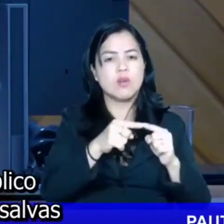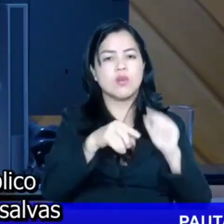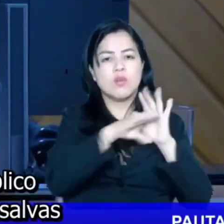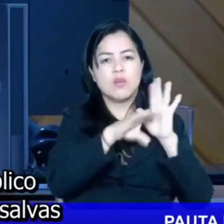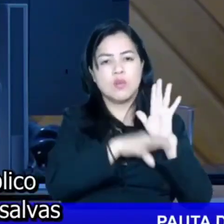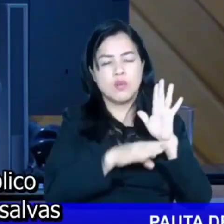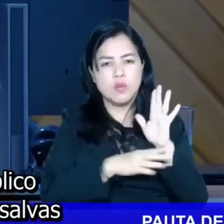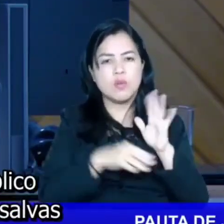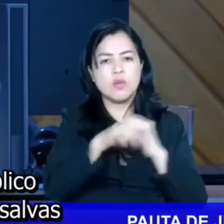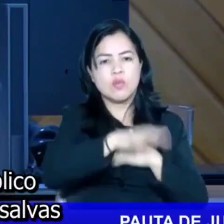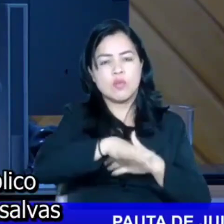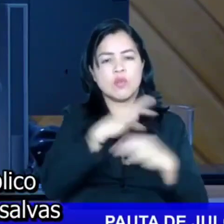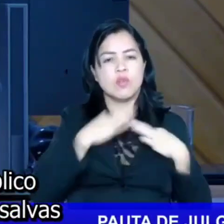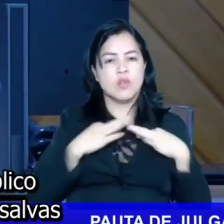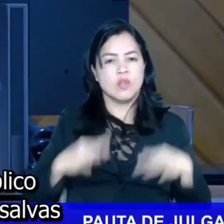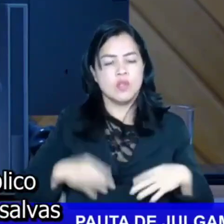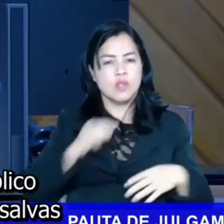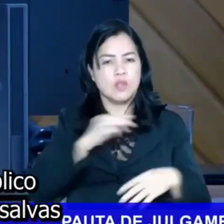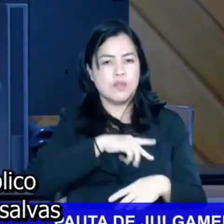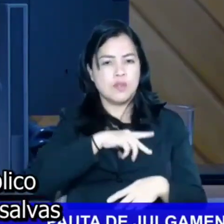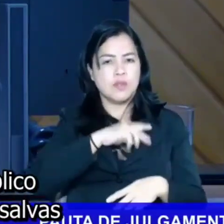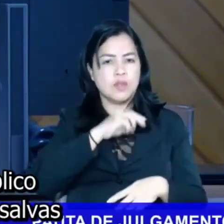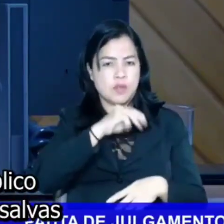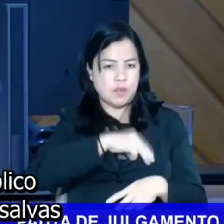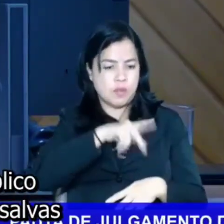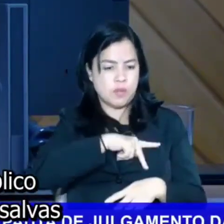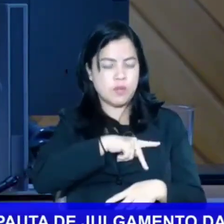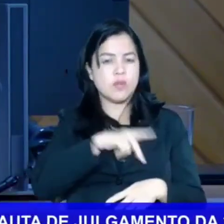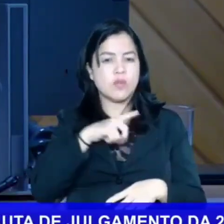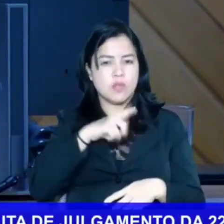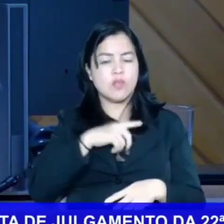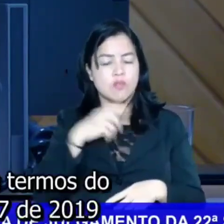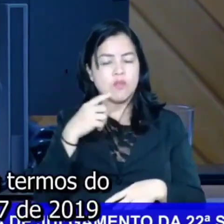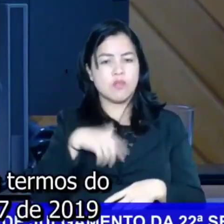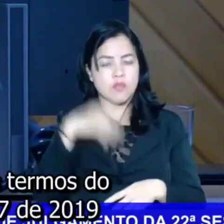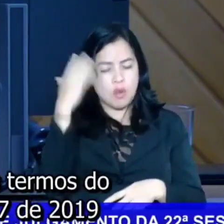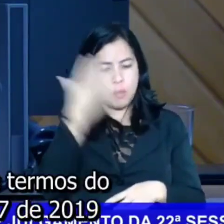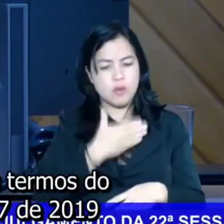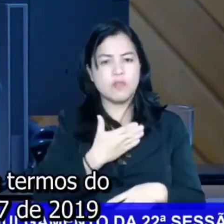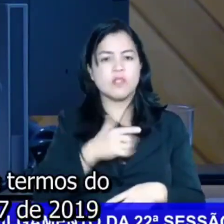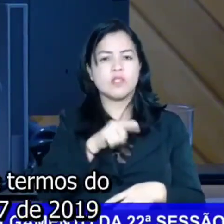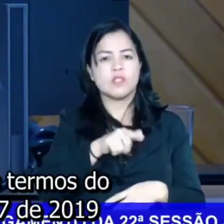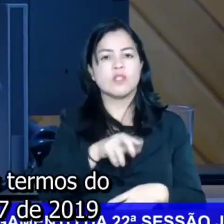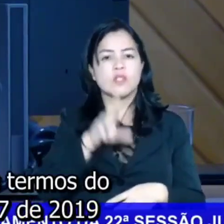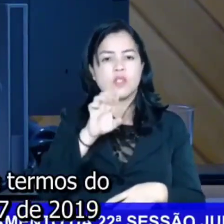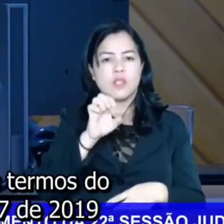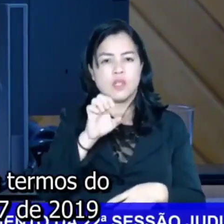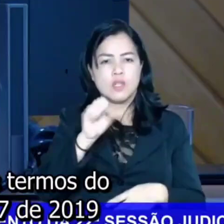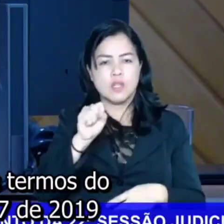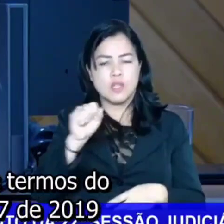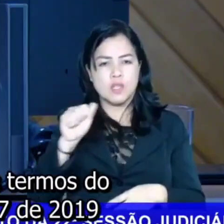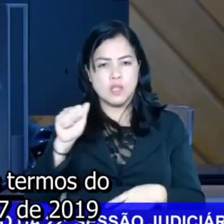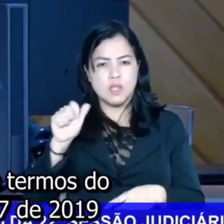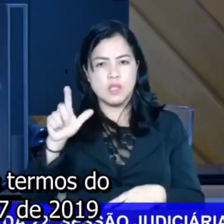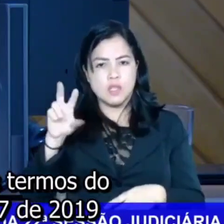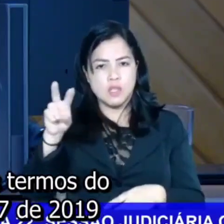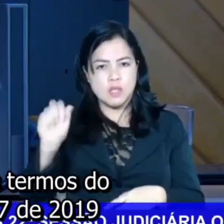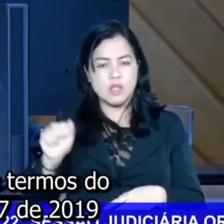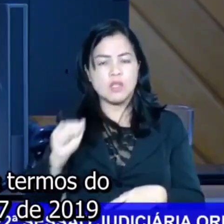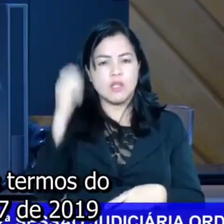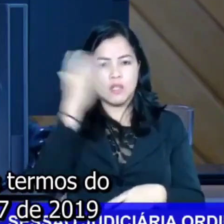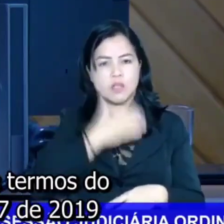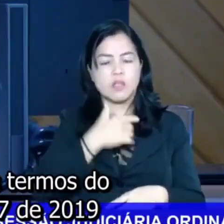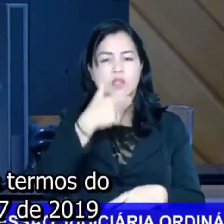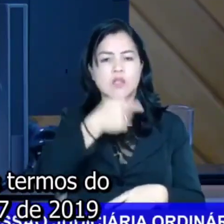Unidade Técnica e do Ministério Público Eleitoral, eu voto pela aprovação com ressalvas das contas do Partido Socialista Brasileiro, nos termos do